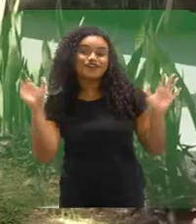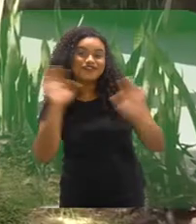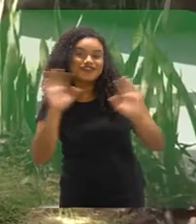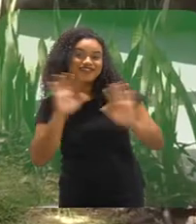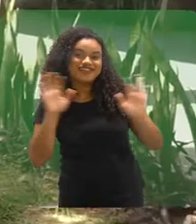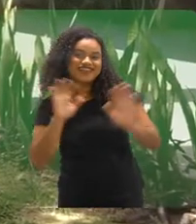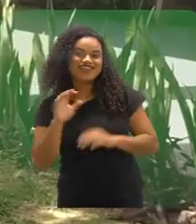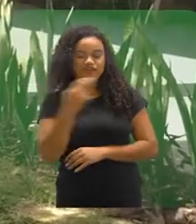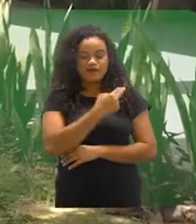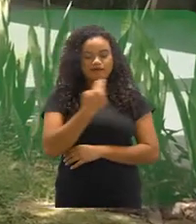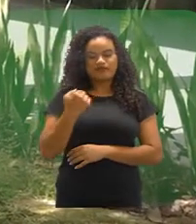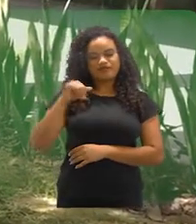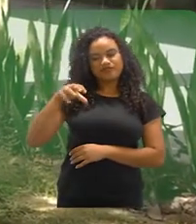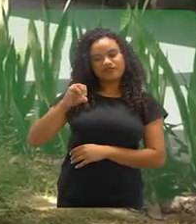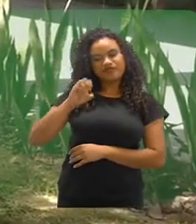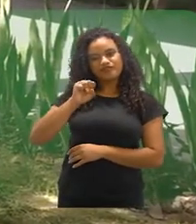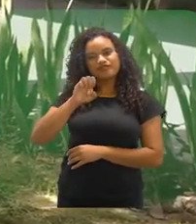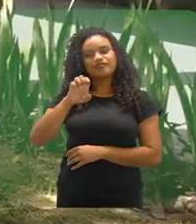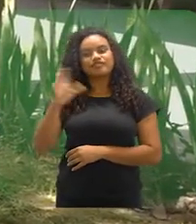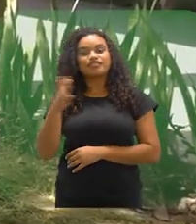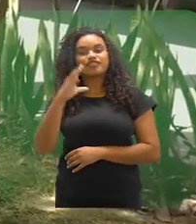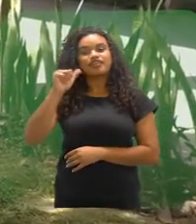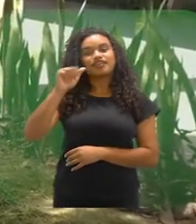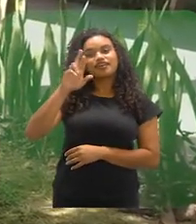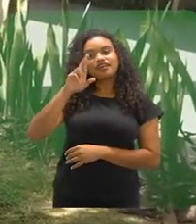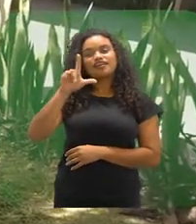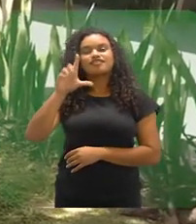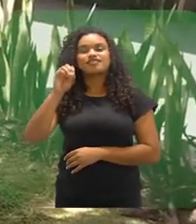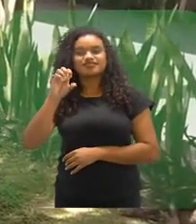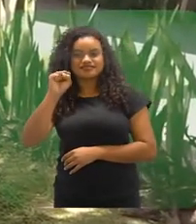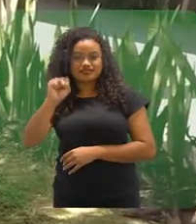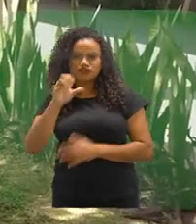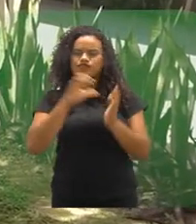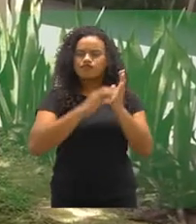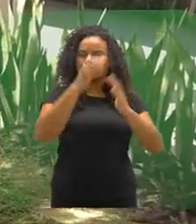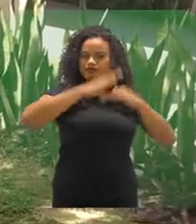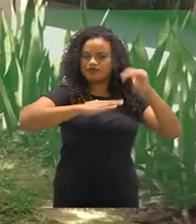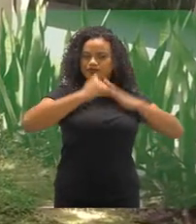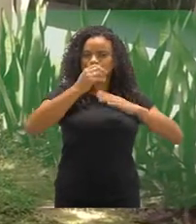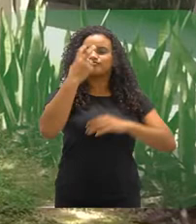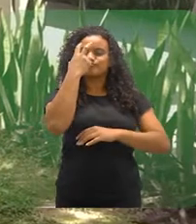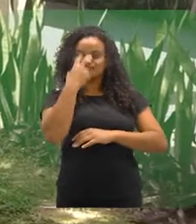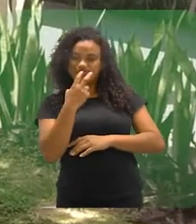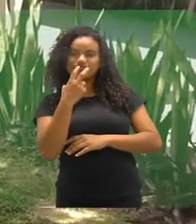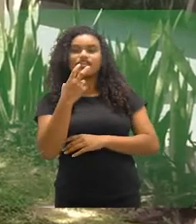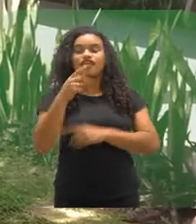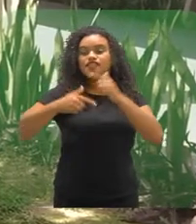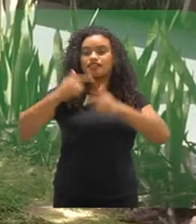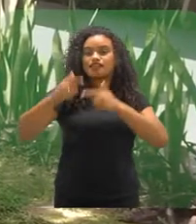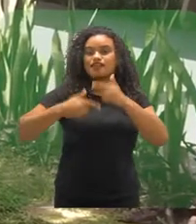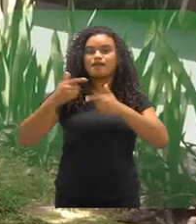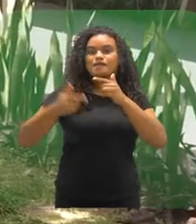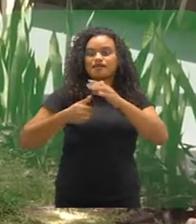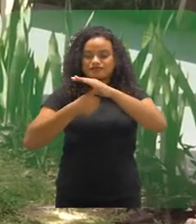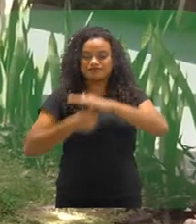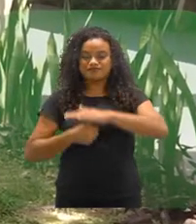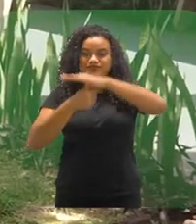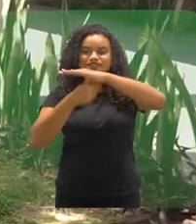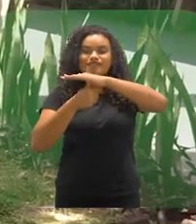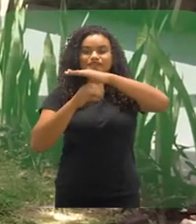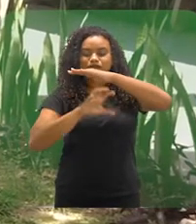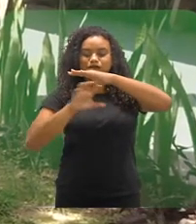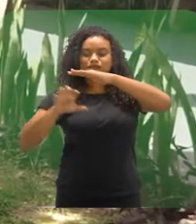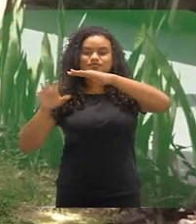Olá eu sou José Carlos Eu sou um servidor com deficiência visual e sou lotado na pró-reitoria de extensão